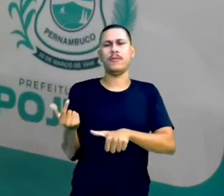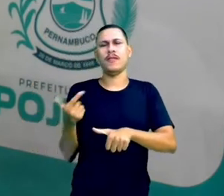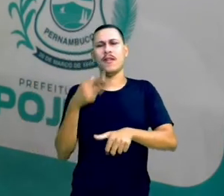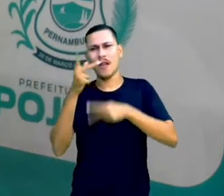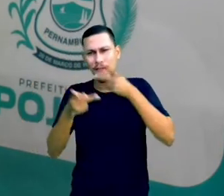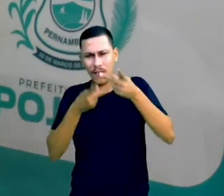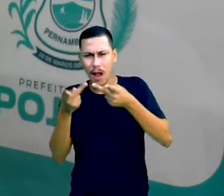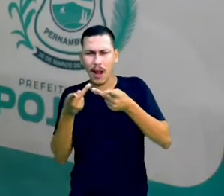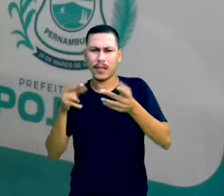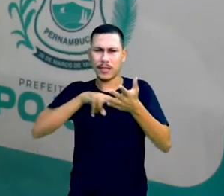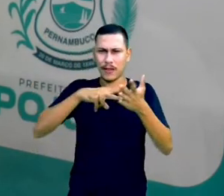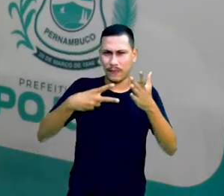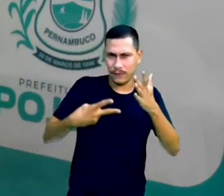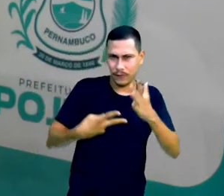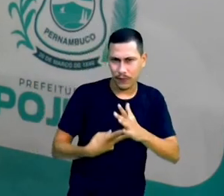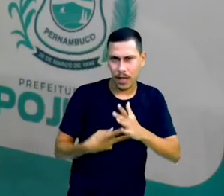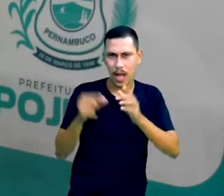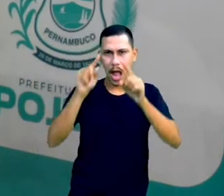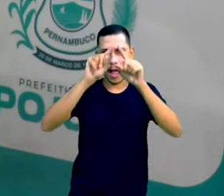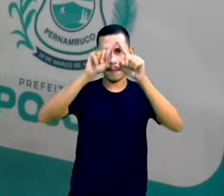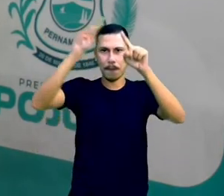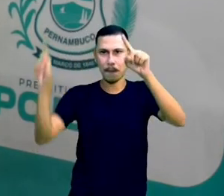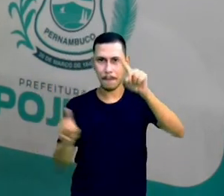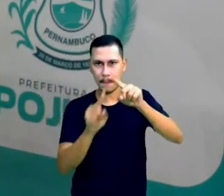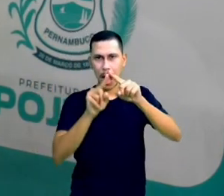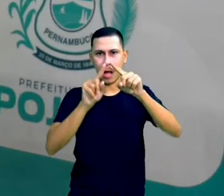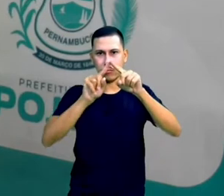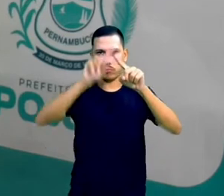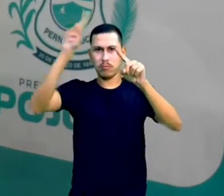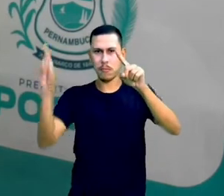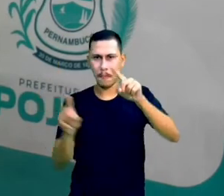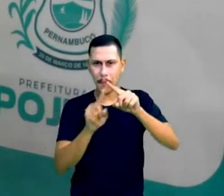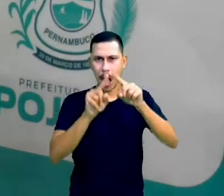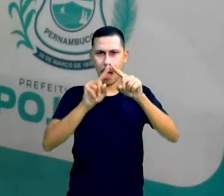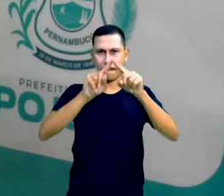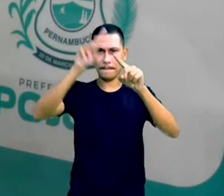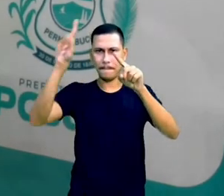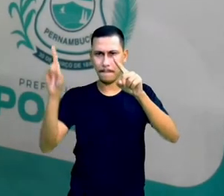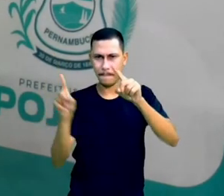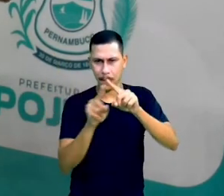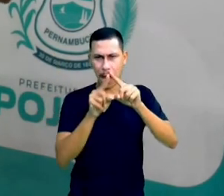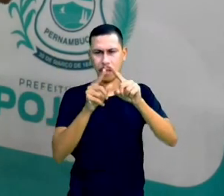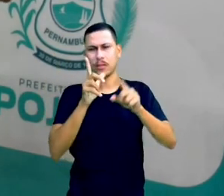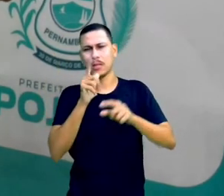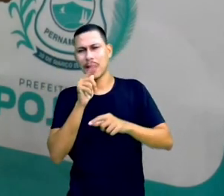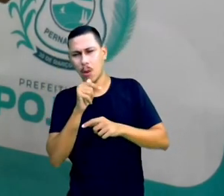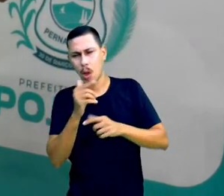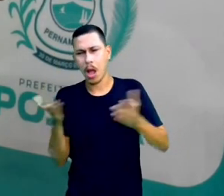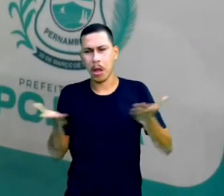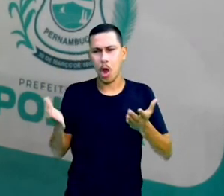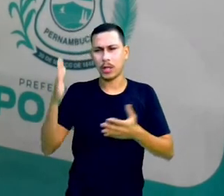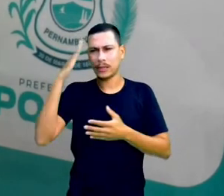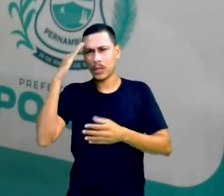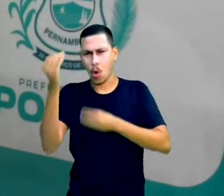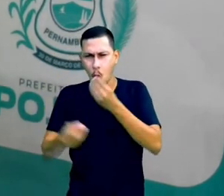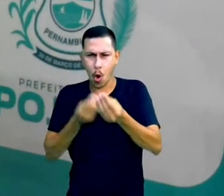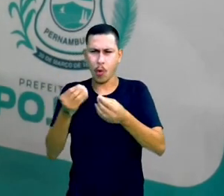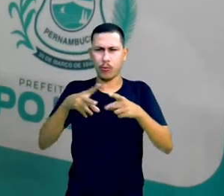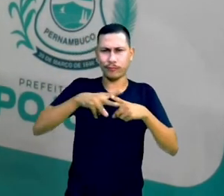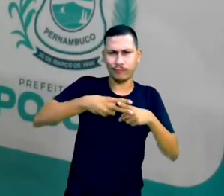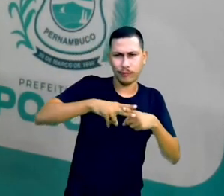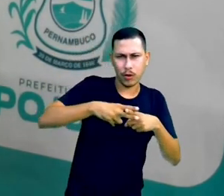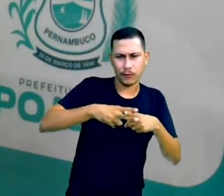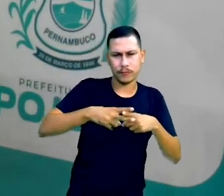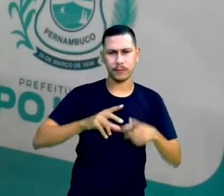água ou ciclo hidrológico. Nós vamos ver agora como é que funciona esse ciclo hidrológico.